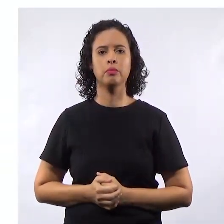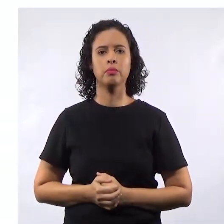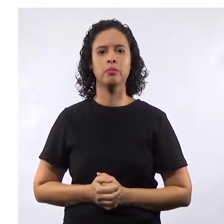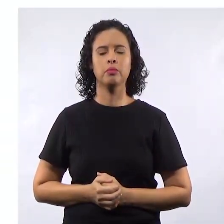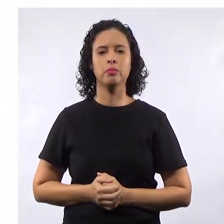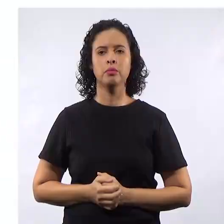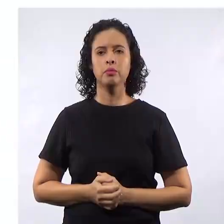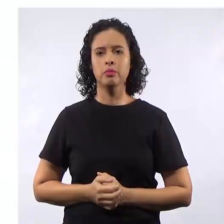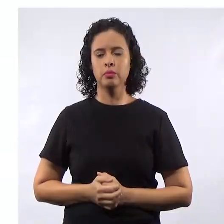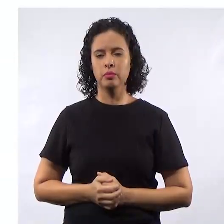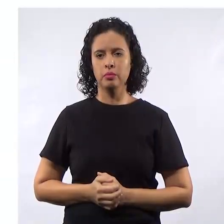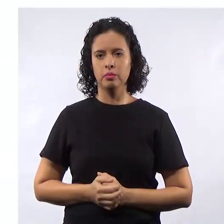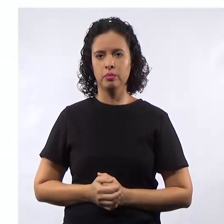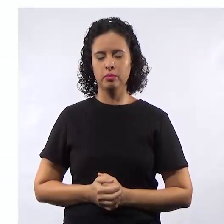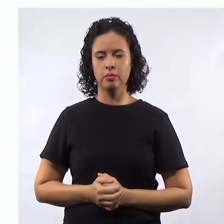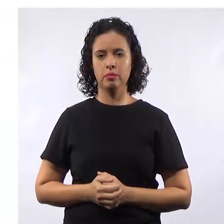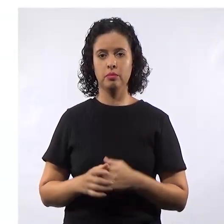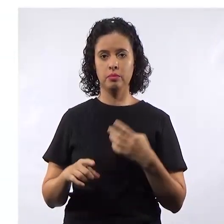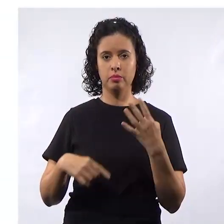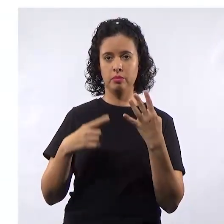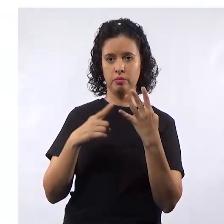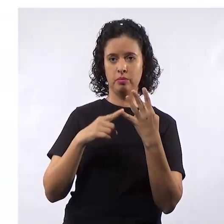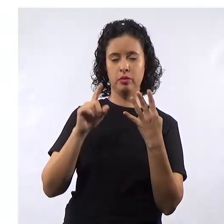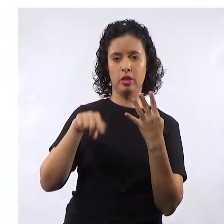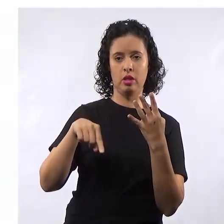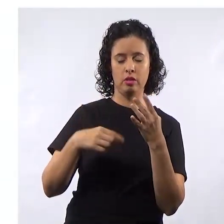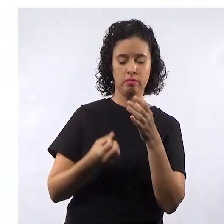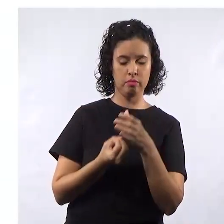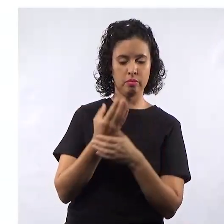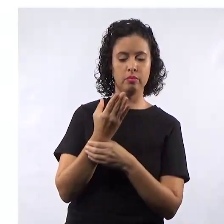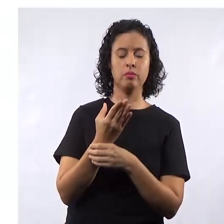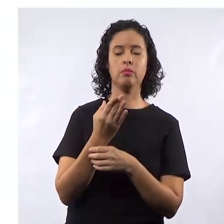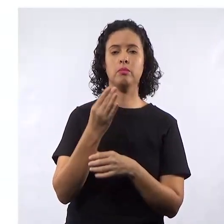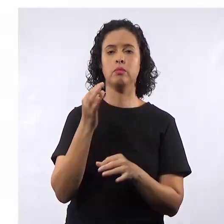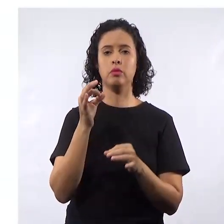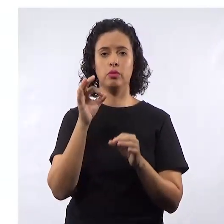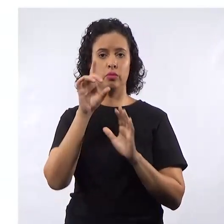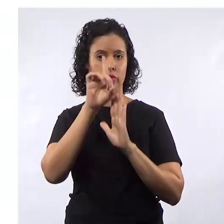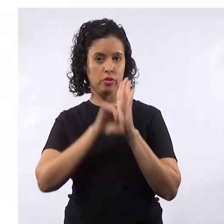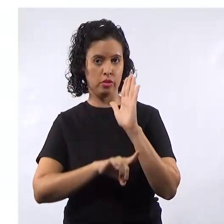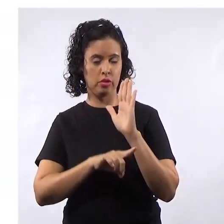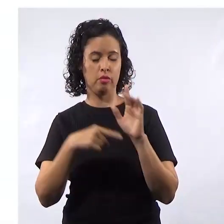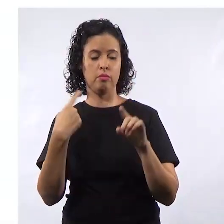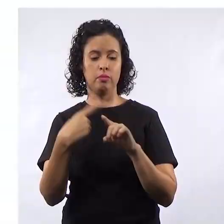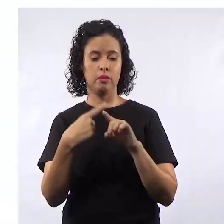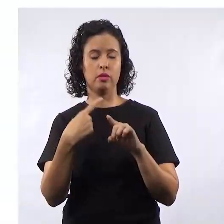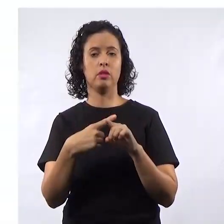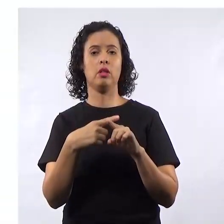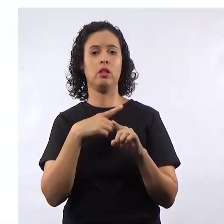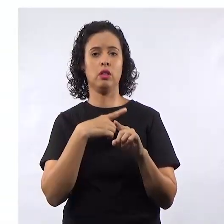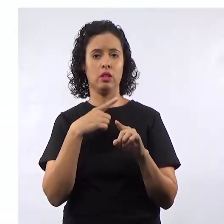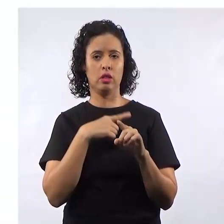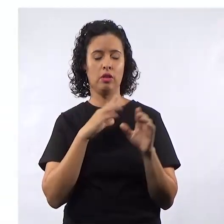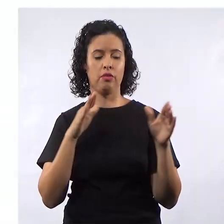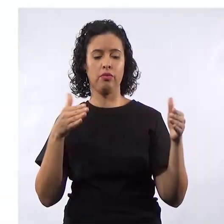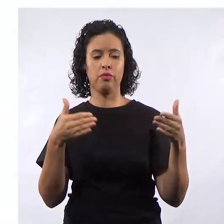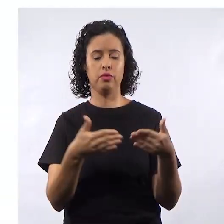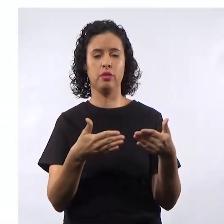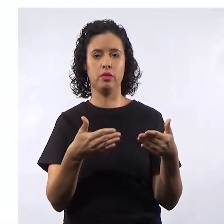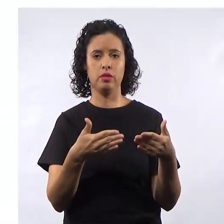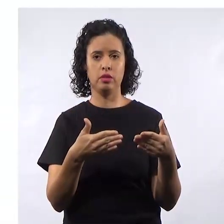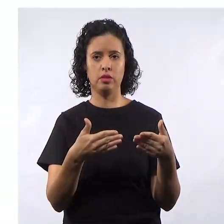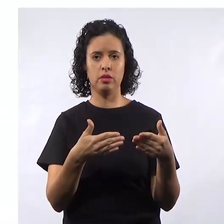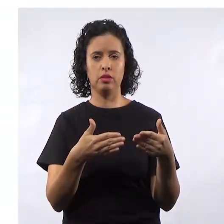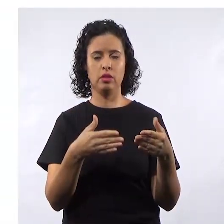também, ela também é fonte do direito, porque de tanto existir ali tanta jurisprudência naquele sentido, ou